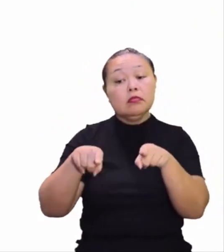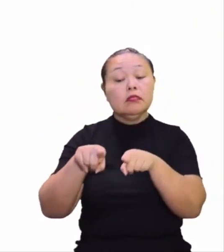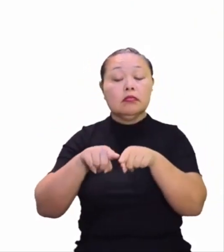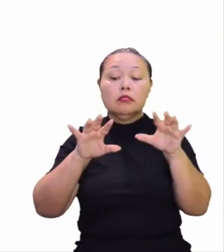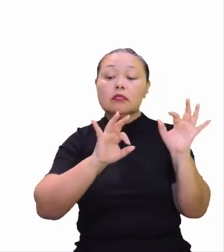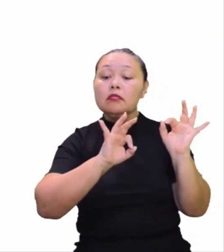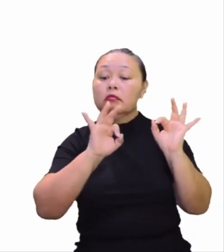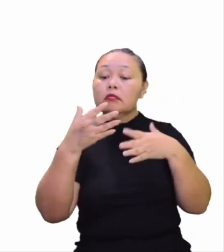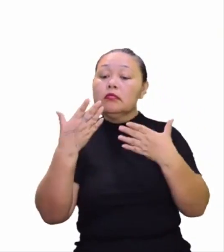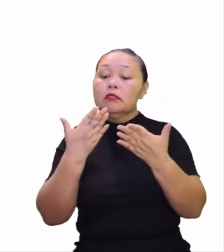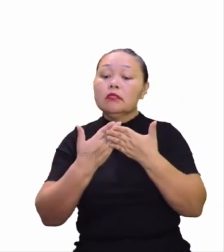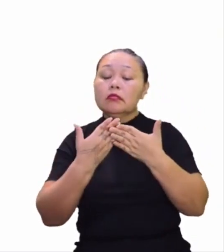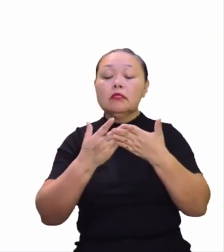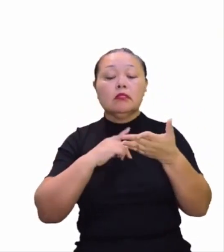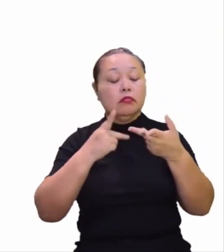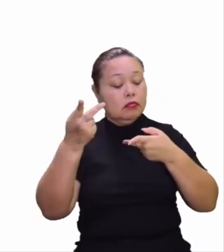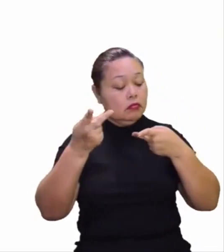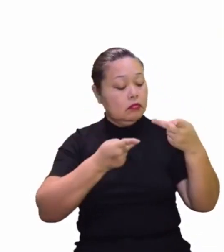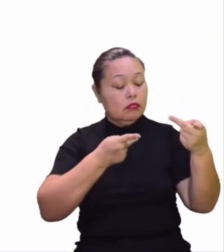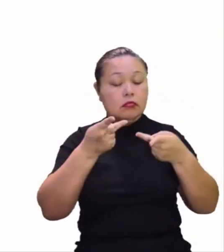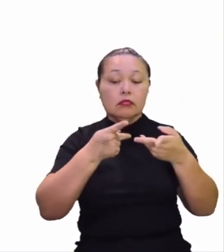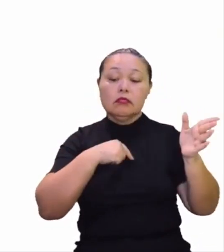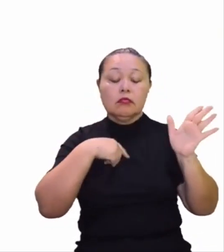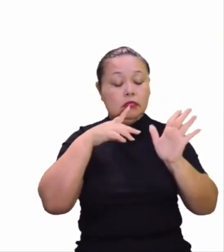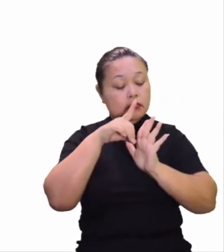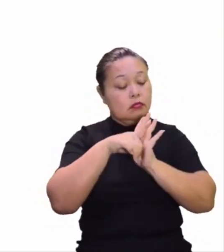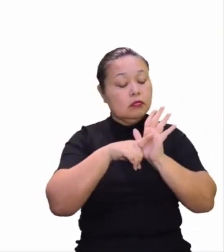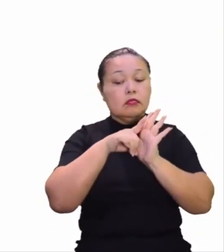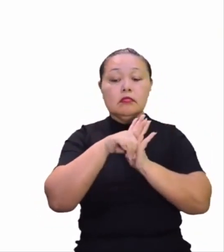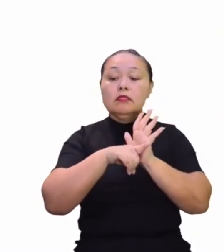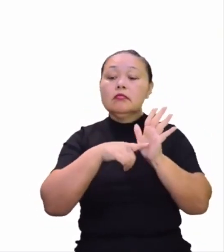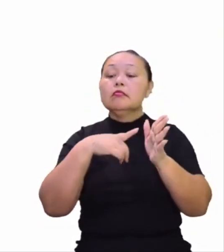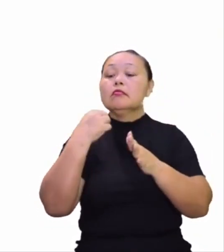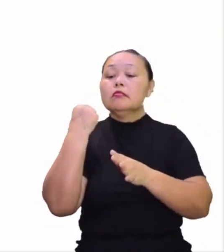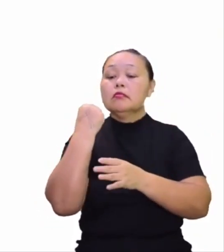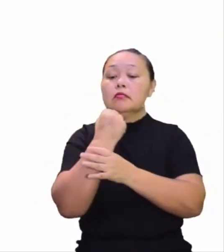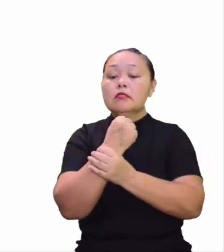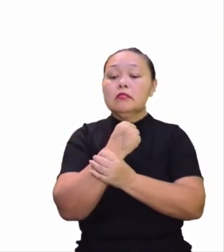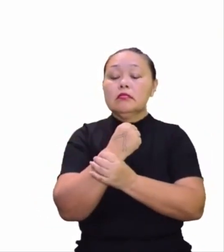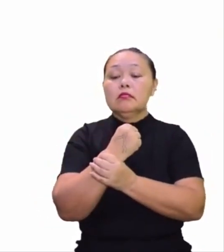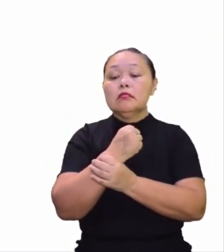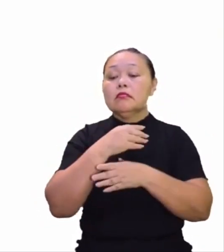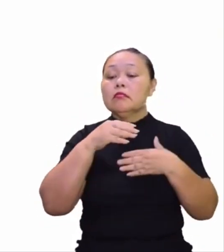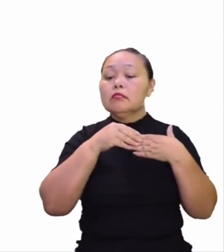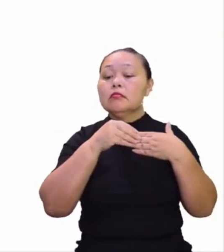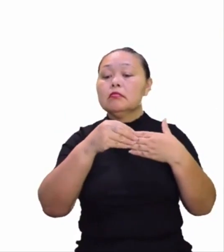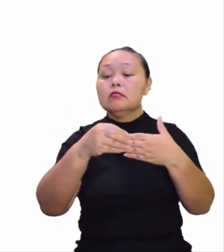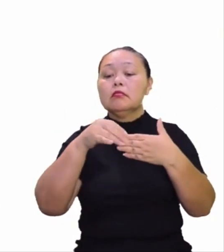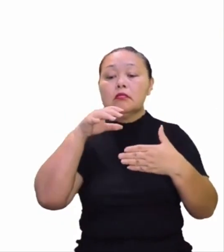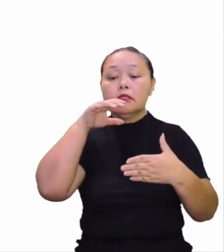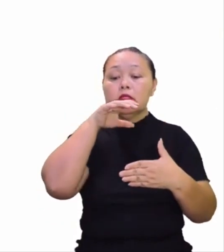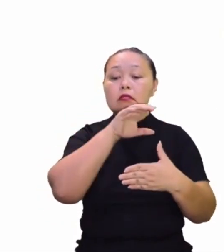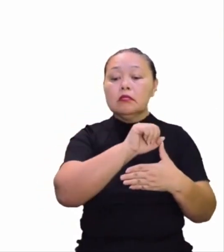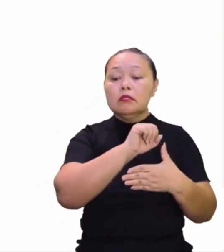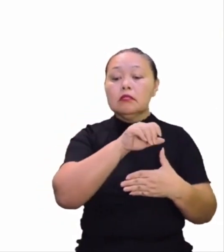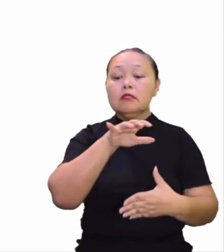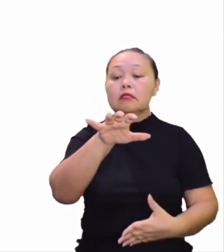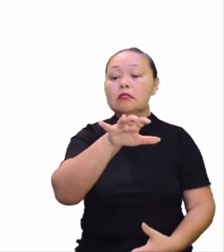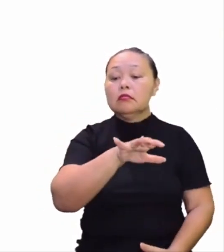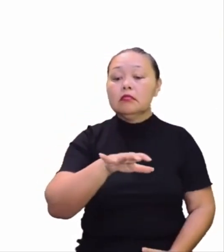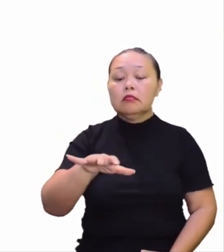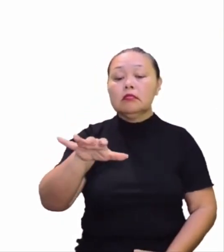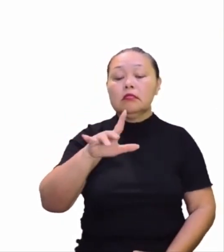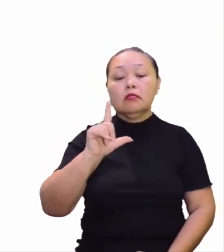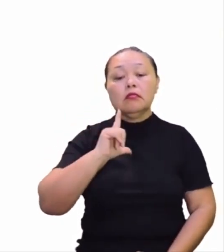na aula sobre um projeto de ferrovia, que seria muito interessante para garantir esse escoamento mais veloz em região